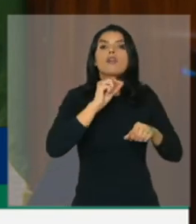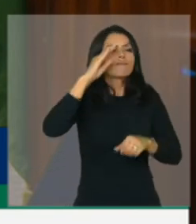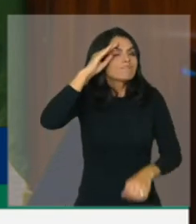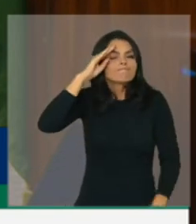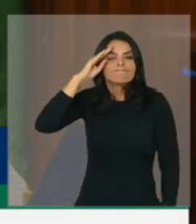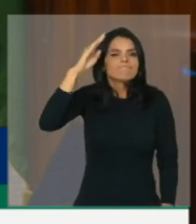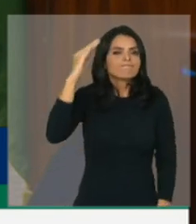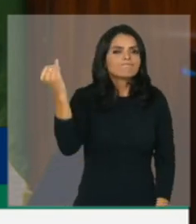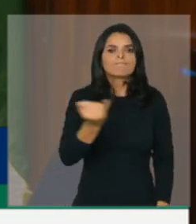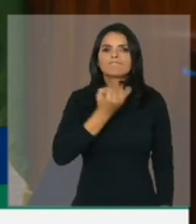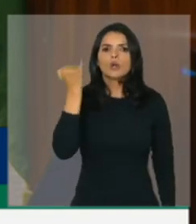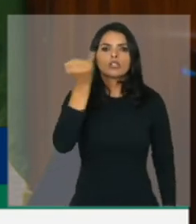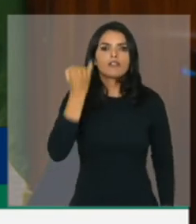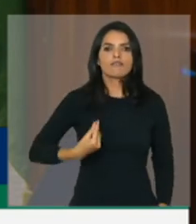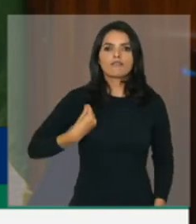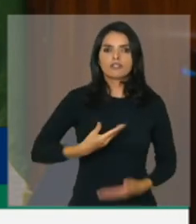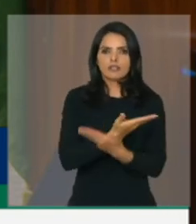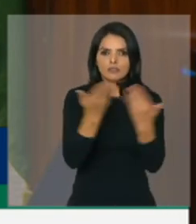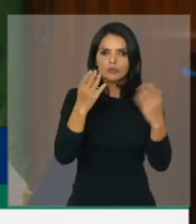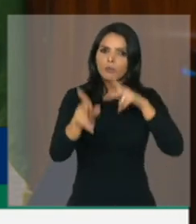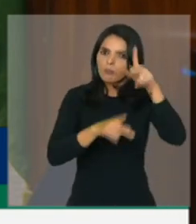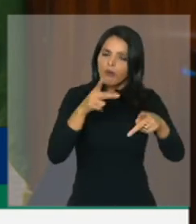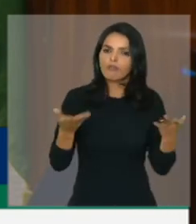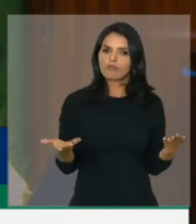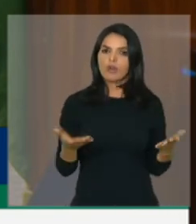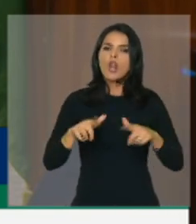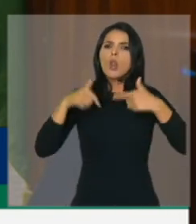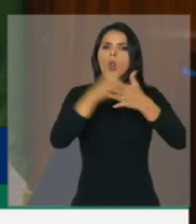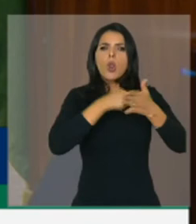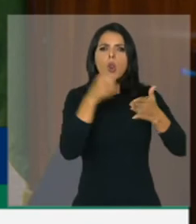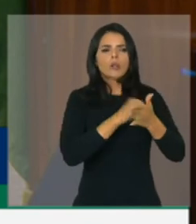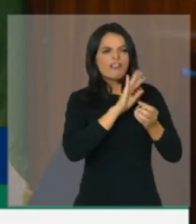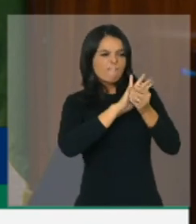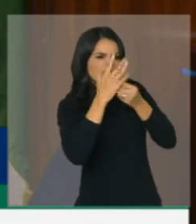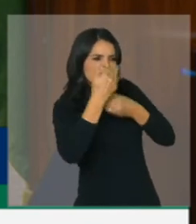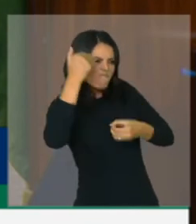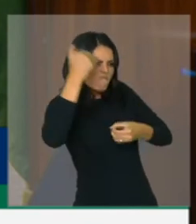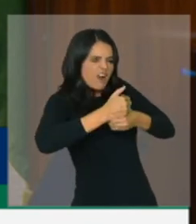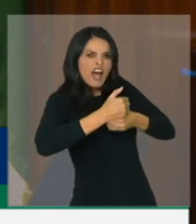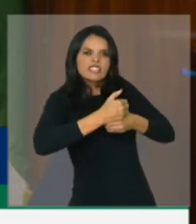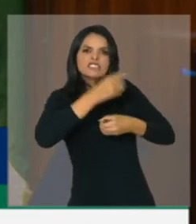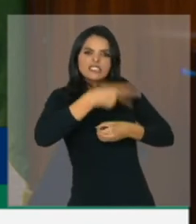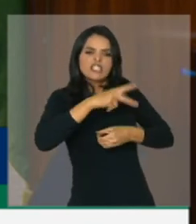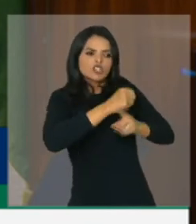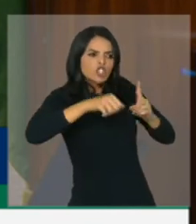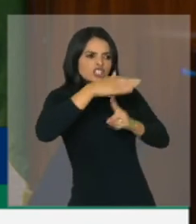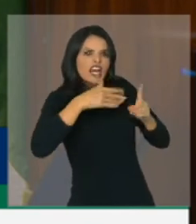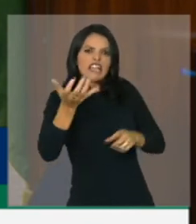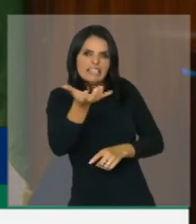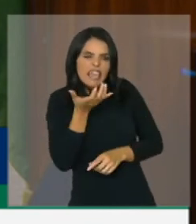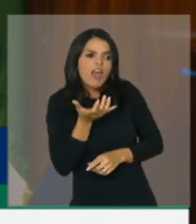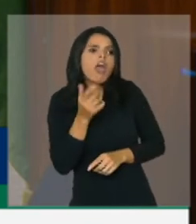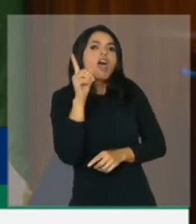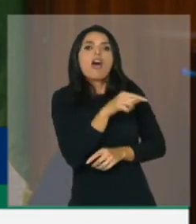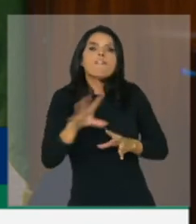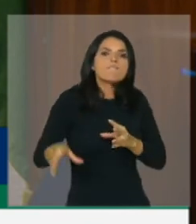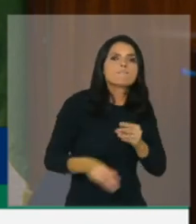mais importantes na vida nacional. A luta contra o fascismo que a sociedade brasileira trava